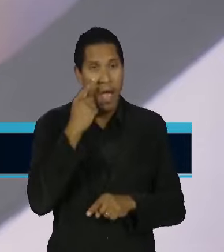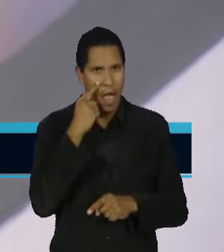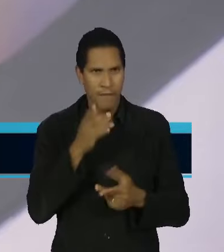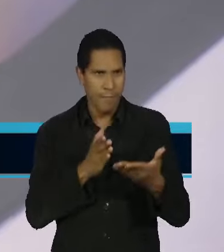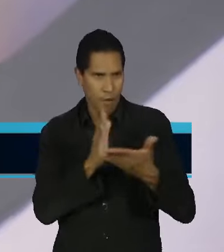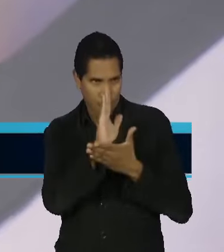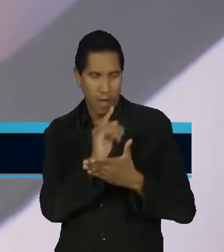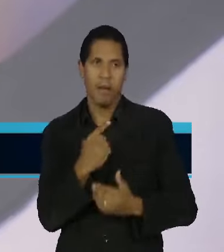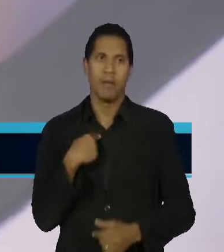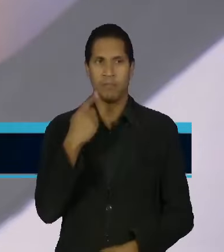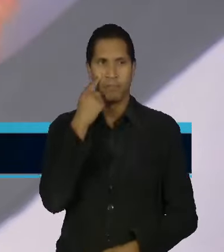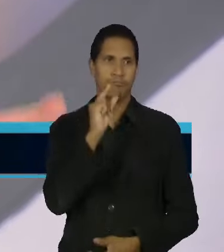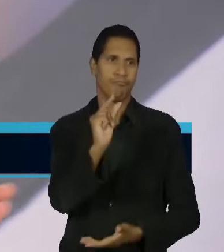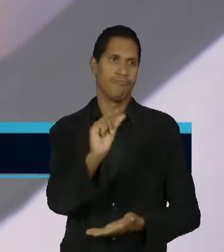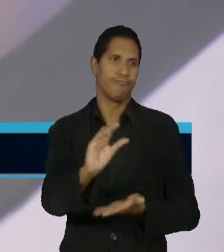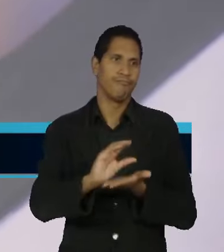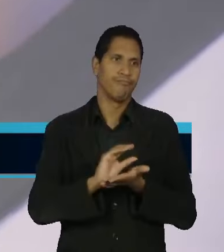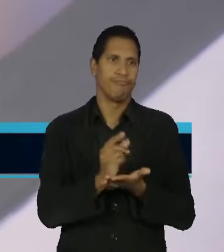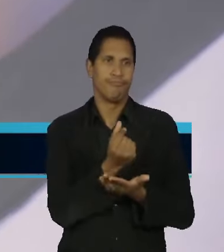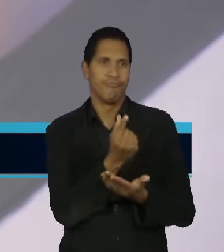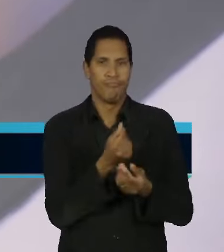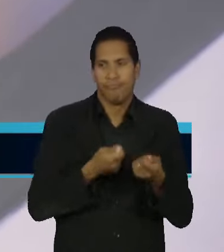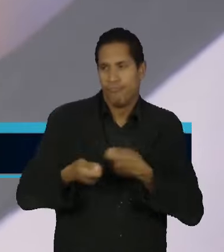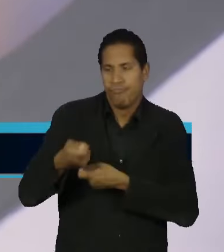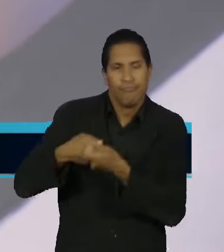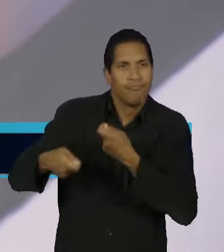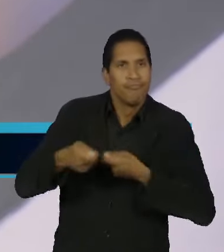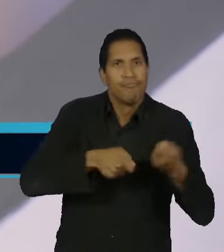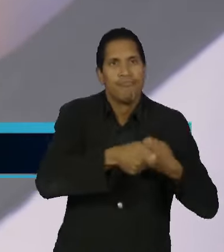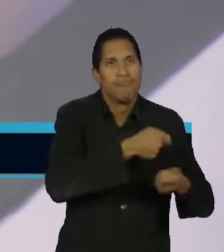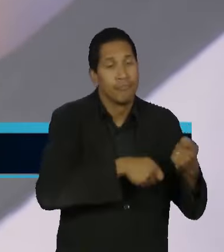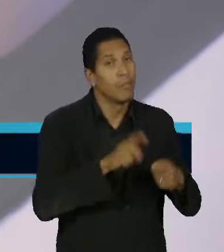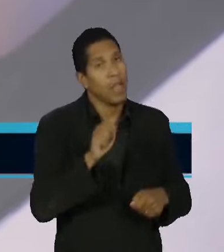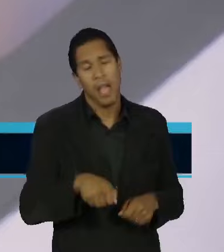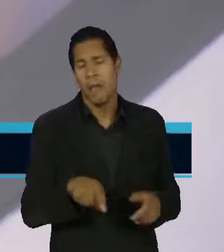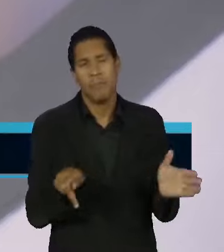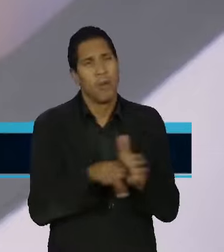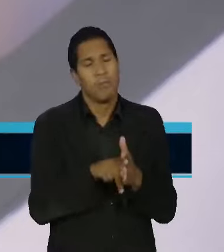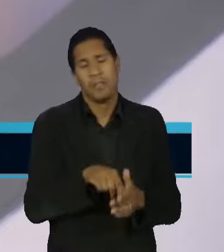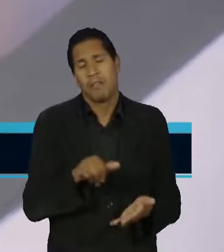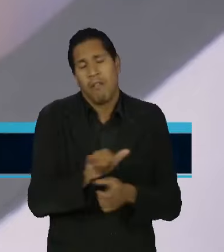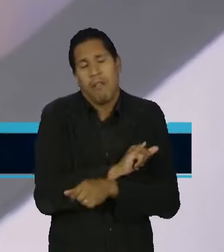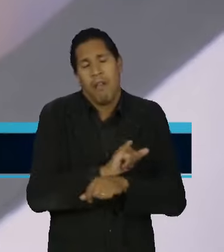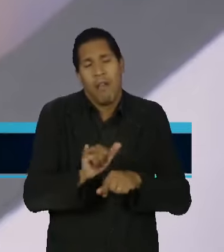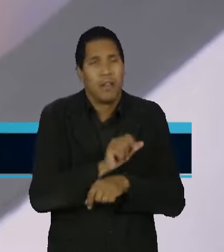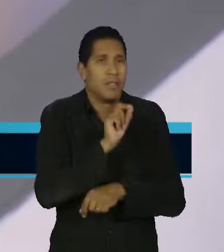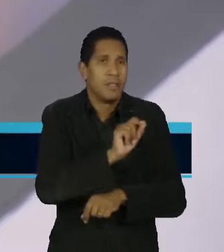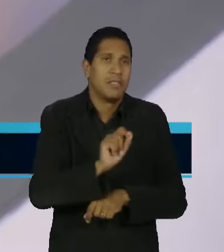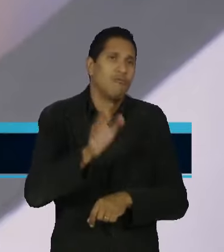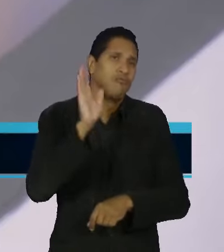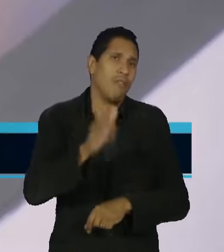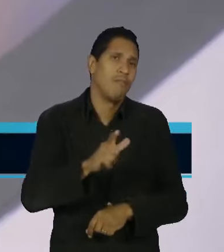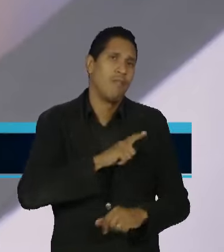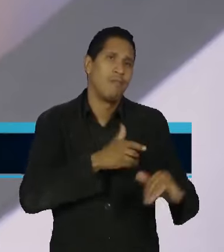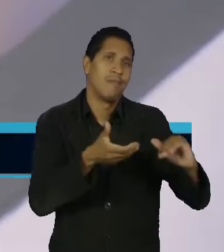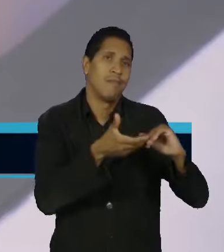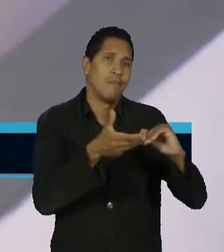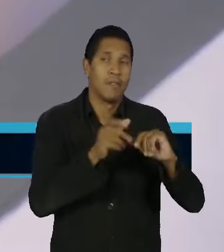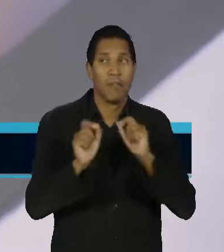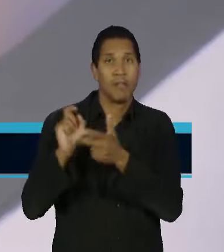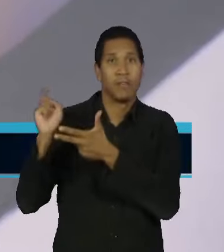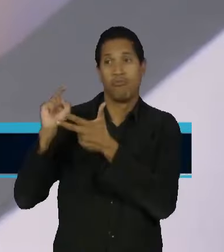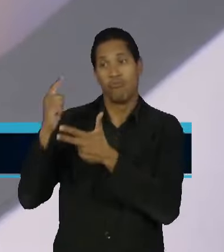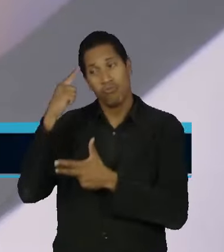então Eh Isso faz parte desse conjunto de ações estratégicas do congresso para sequestrar a as decisões